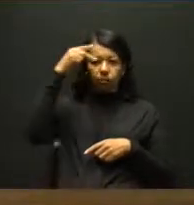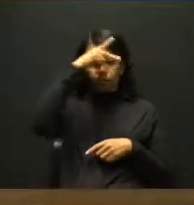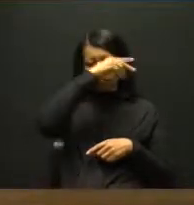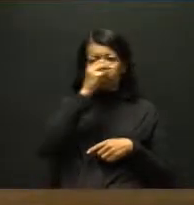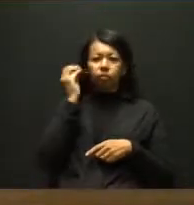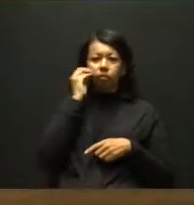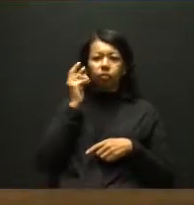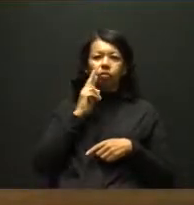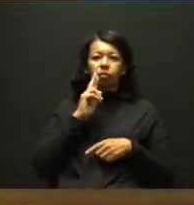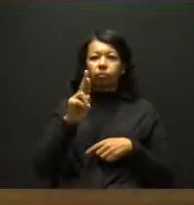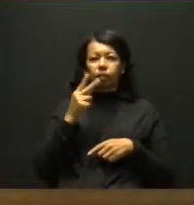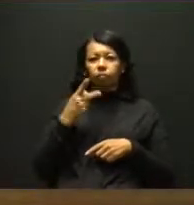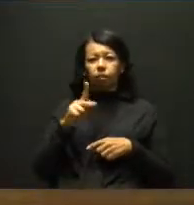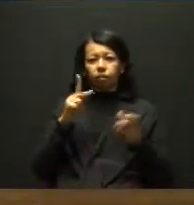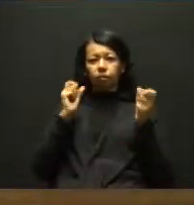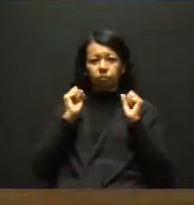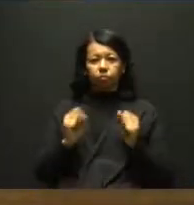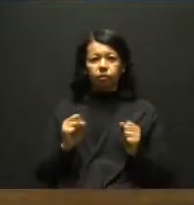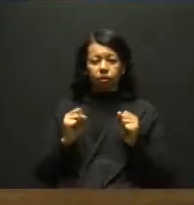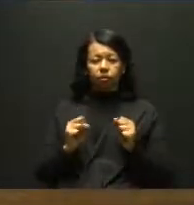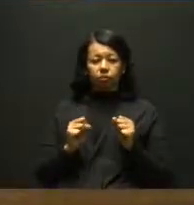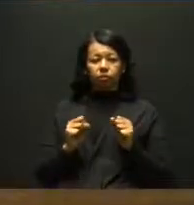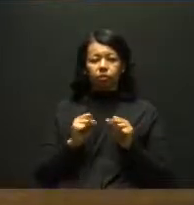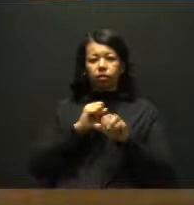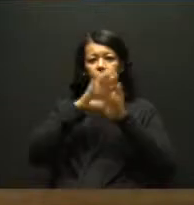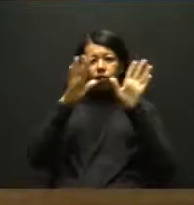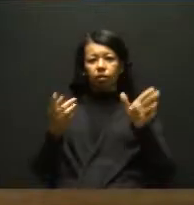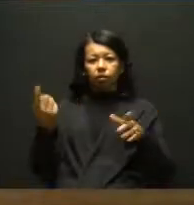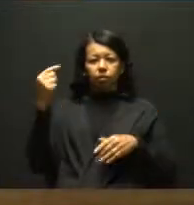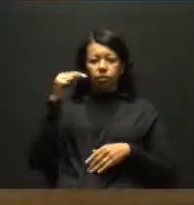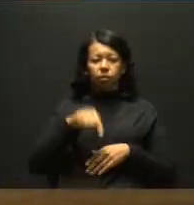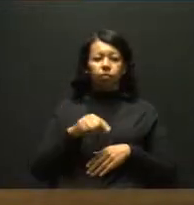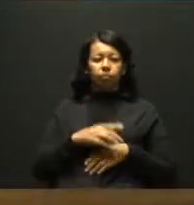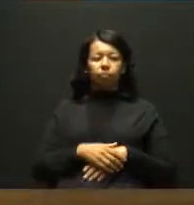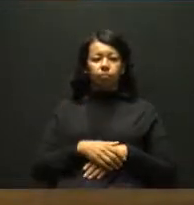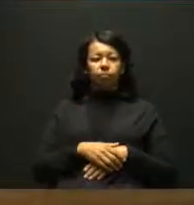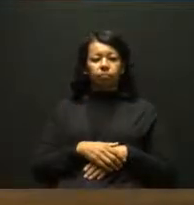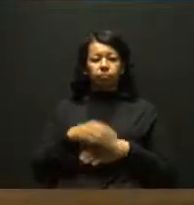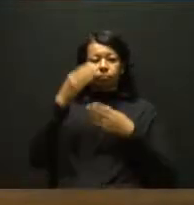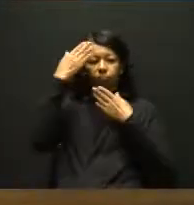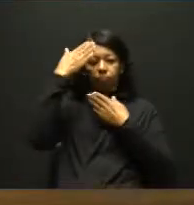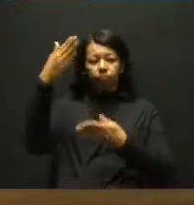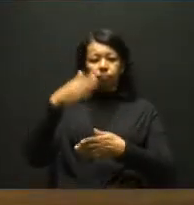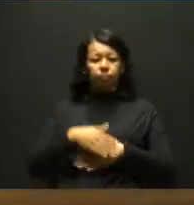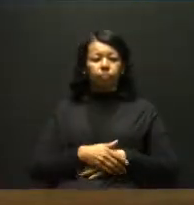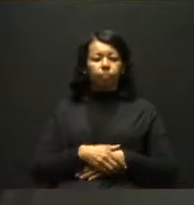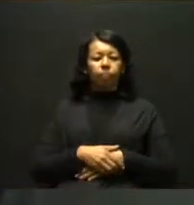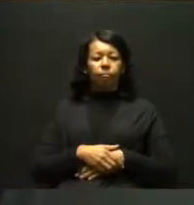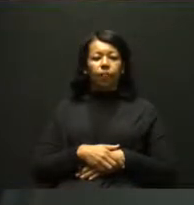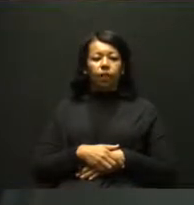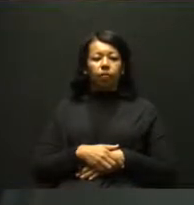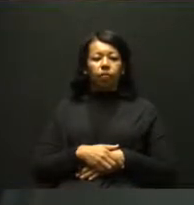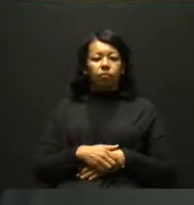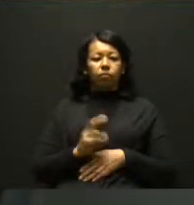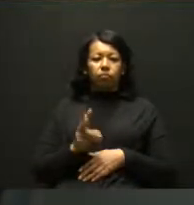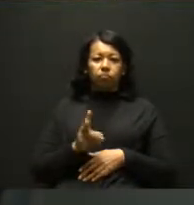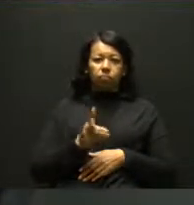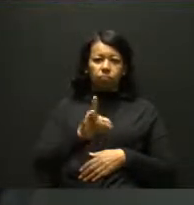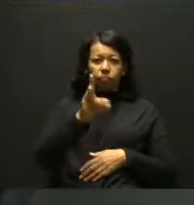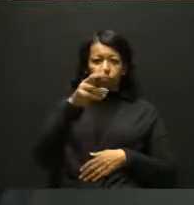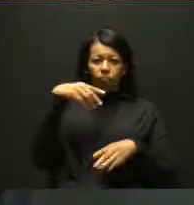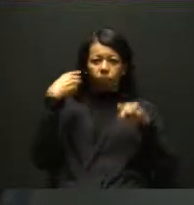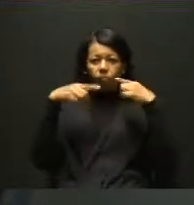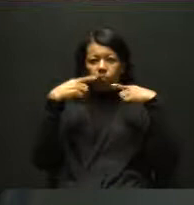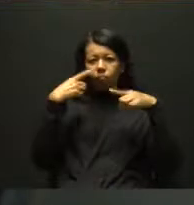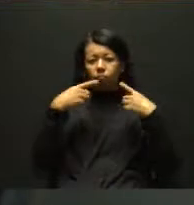essa pergunta para que nós possamos deixar claro aqui muito obrigado senhor presidente continua em